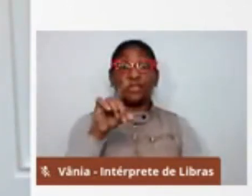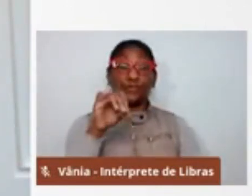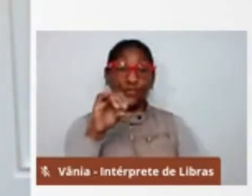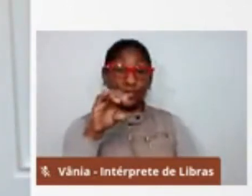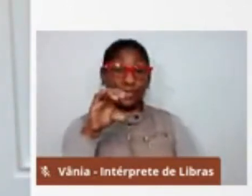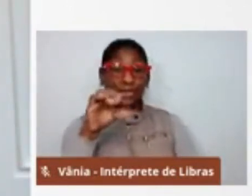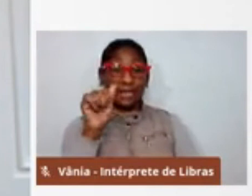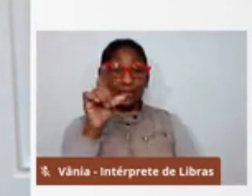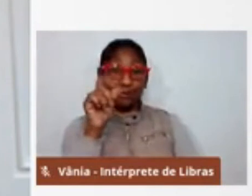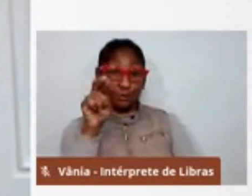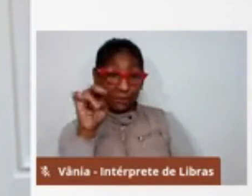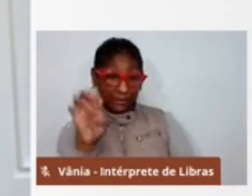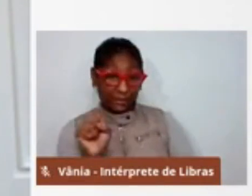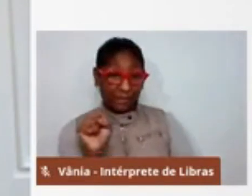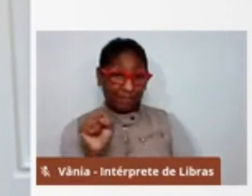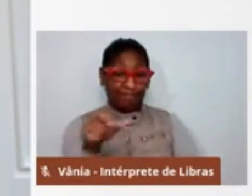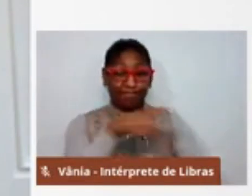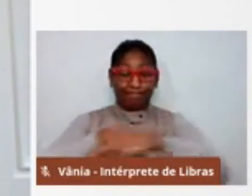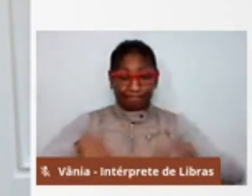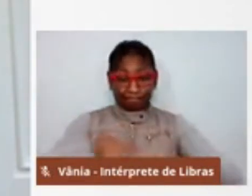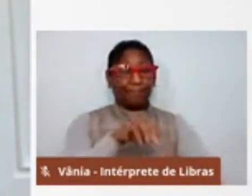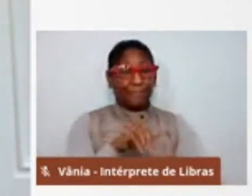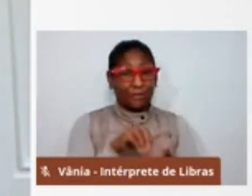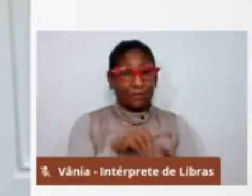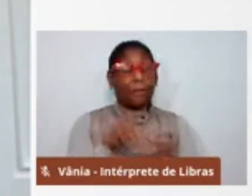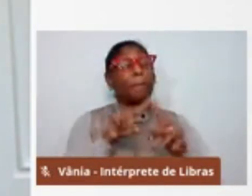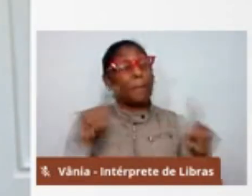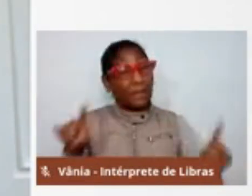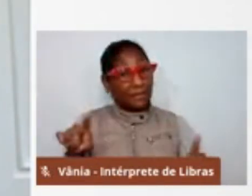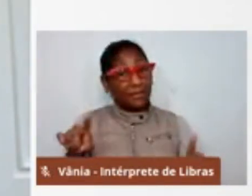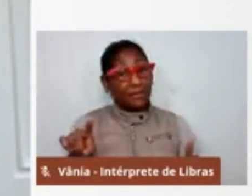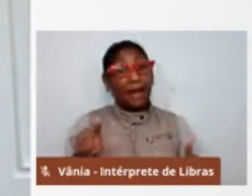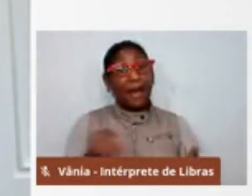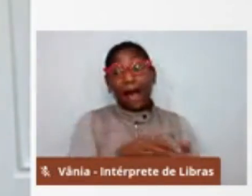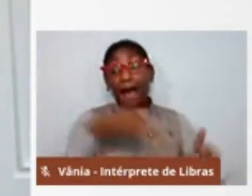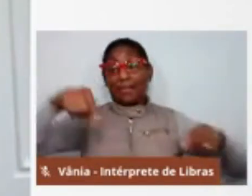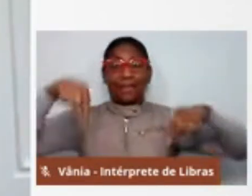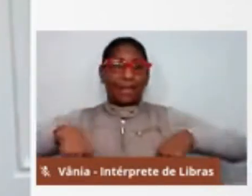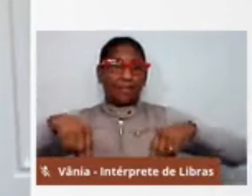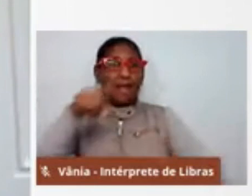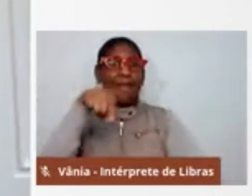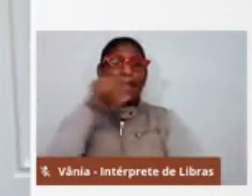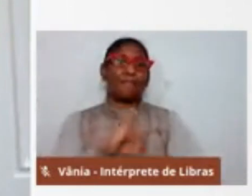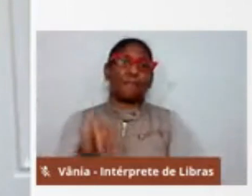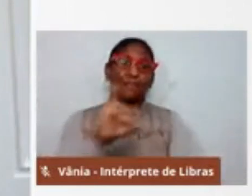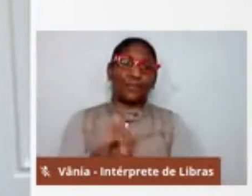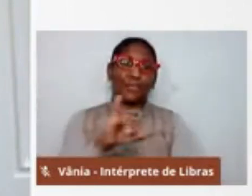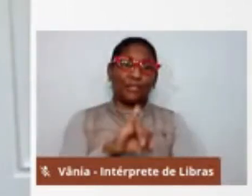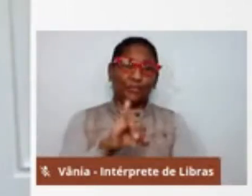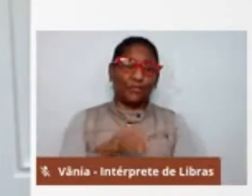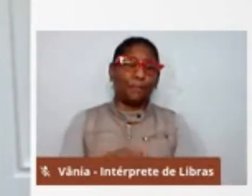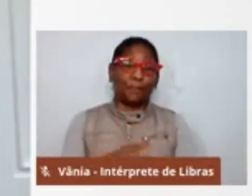distanciamento, em termos epidemiológicos, são indicadores até aqui ainda importantes para que a